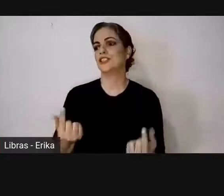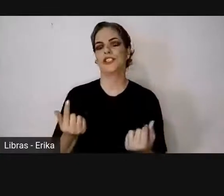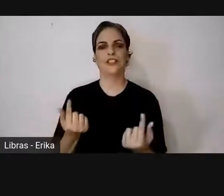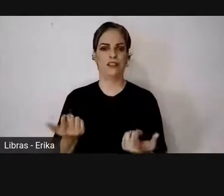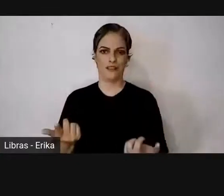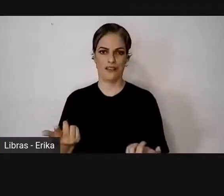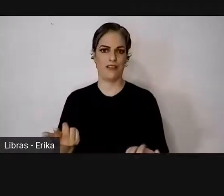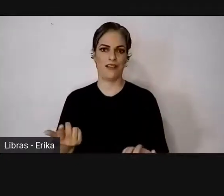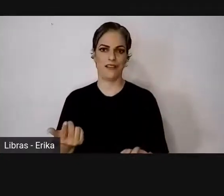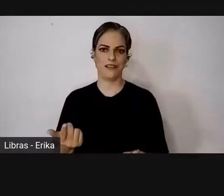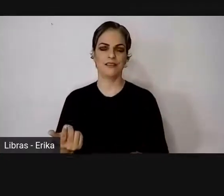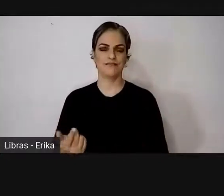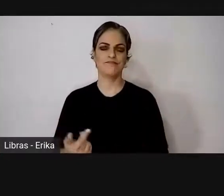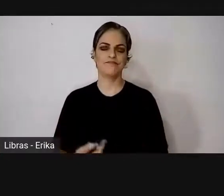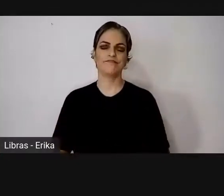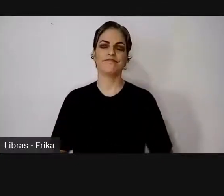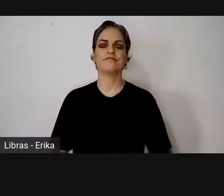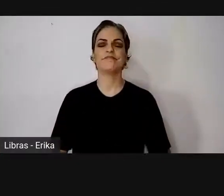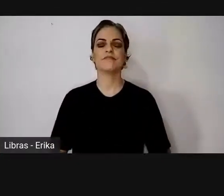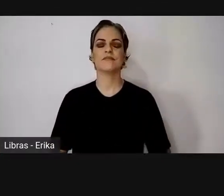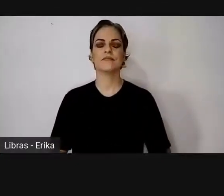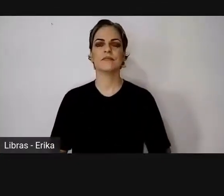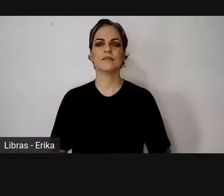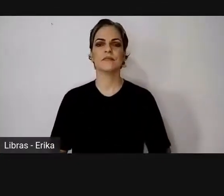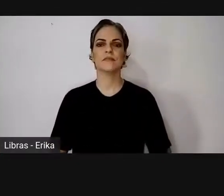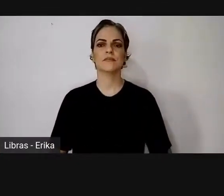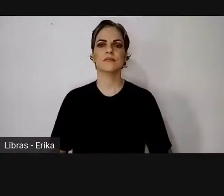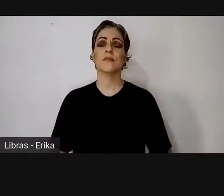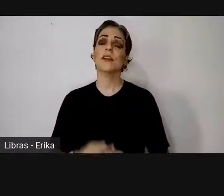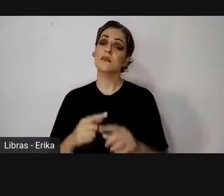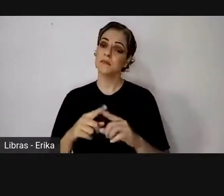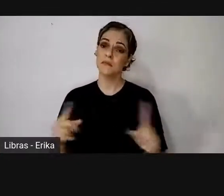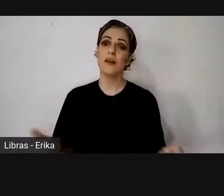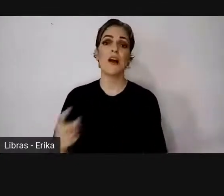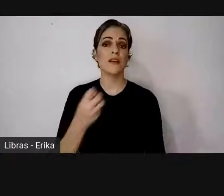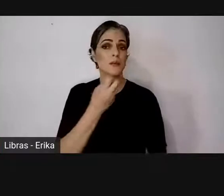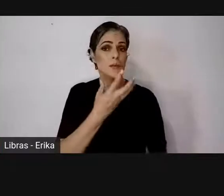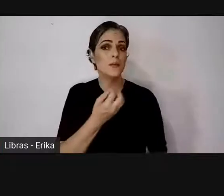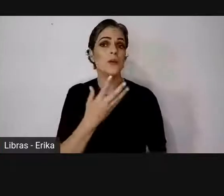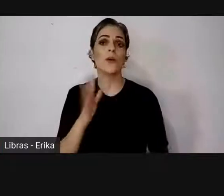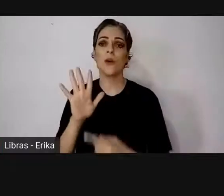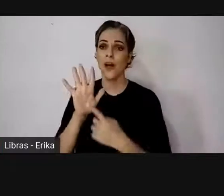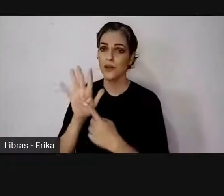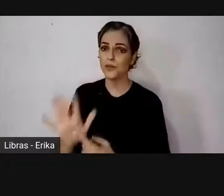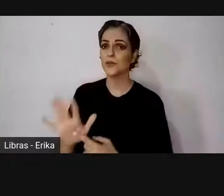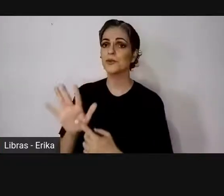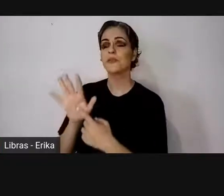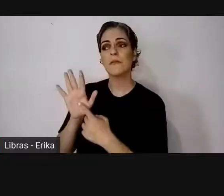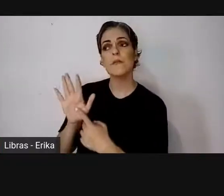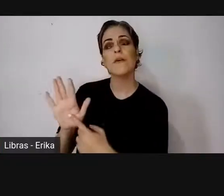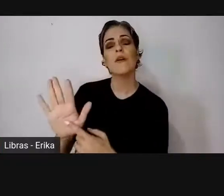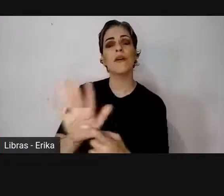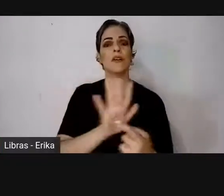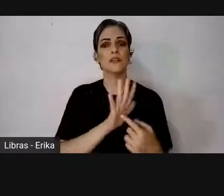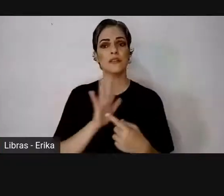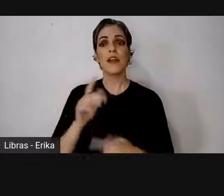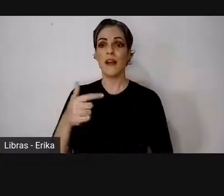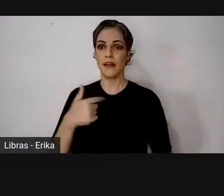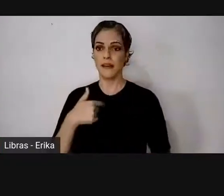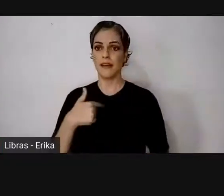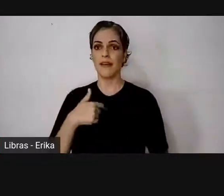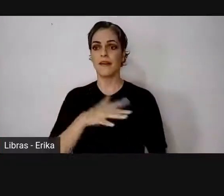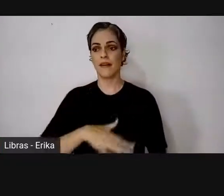processo financeiro em si. Mas ajudou a dar visibilidade, e eu, do lado da Procuradoria da Mulher, fui